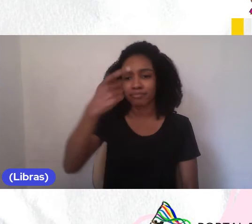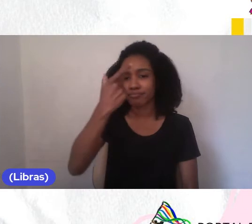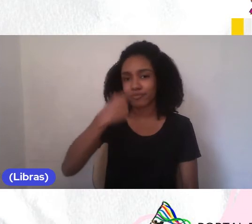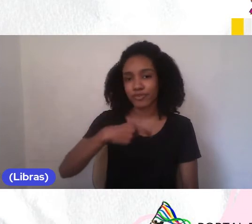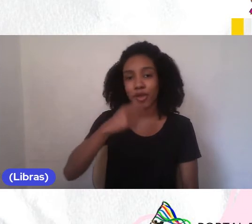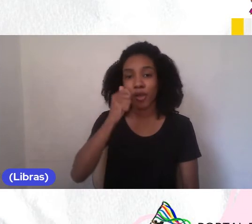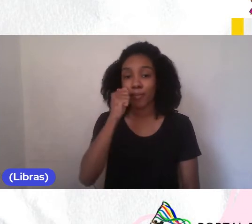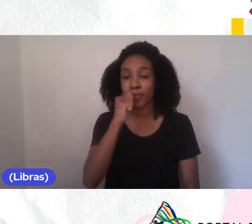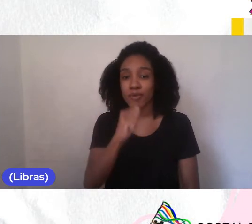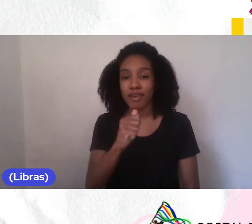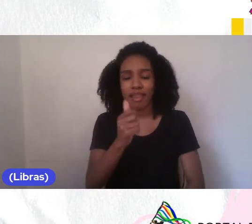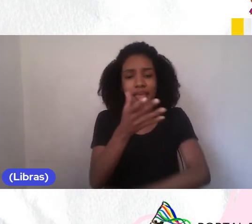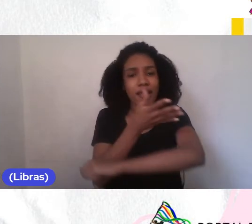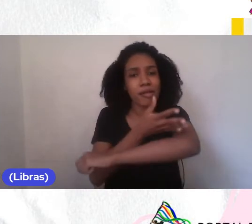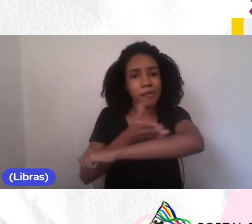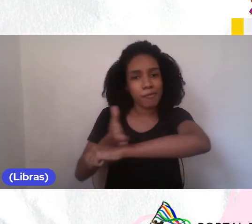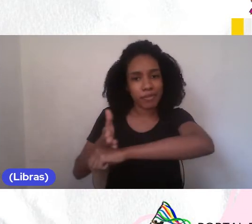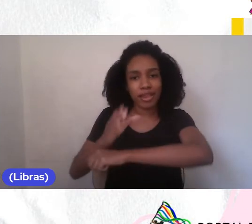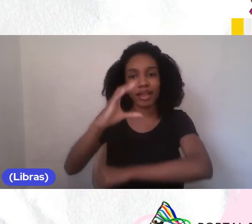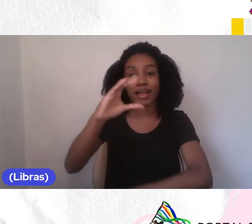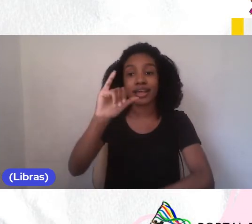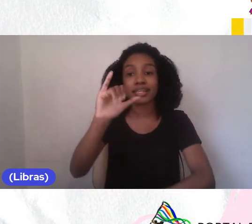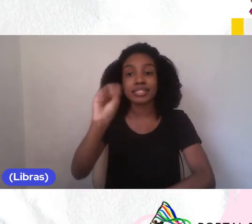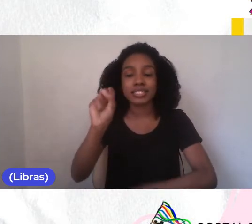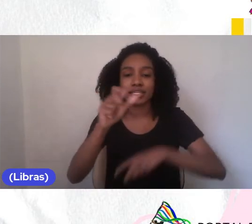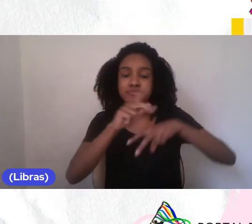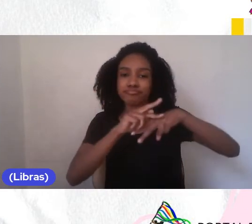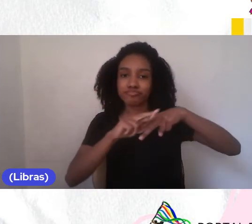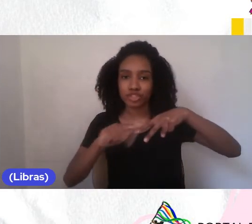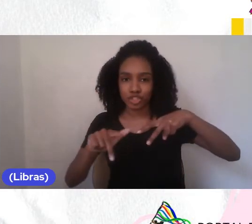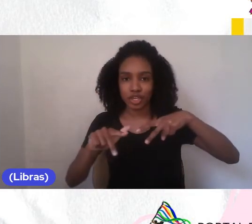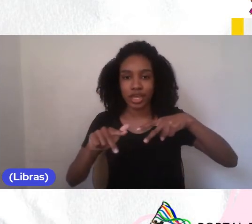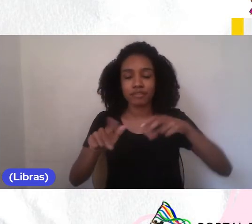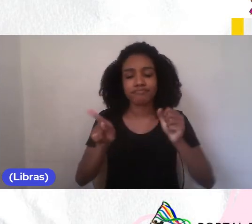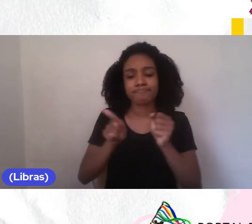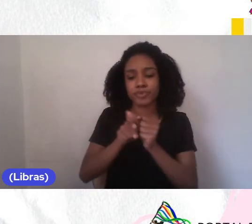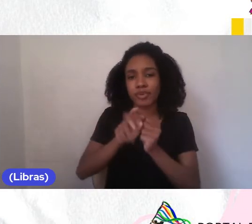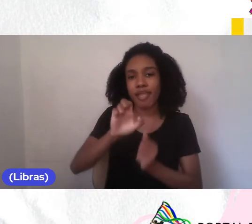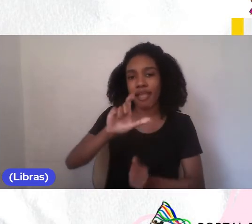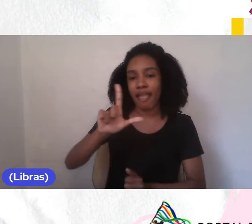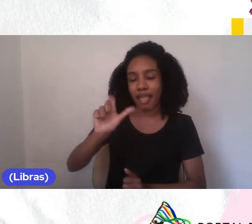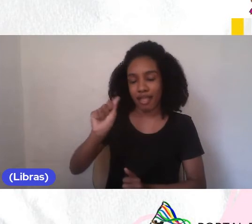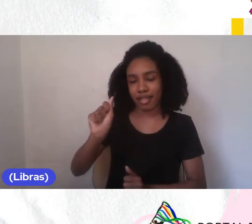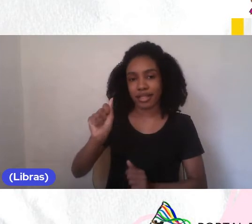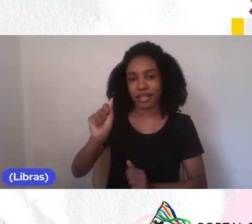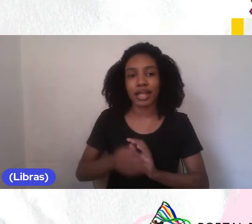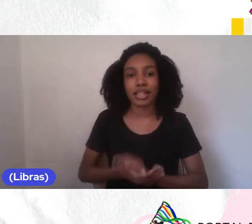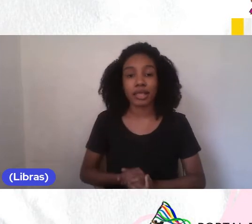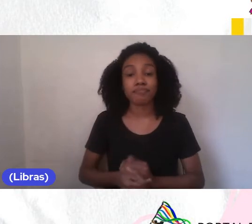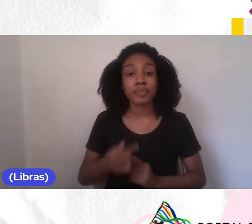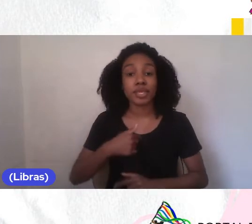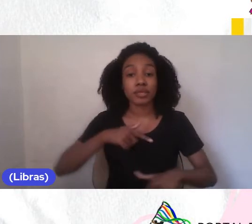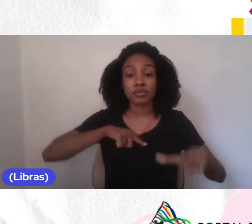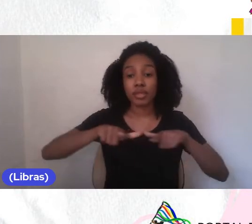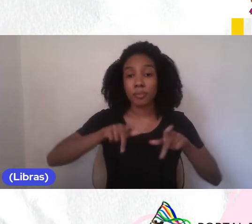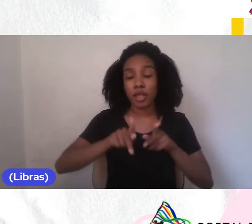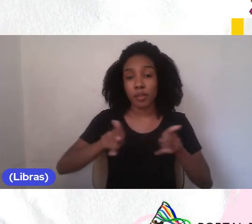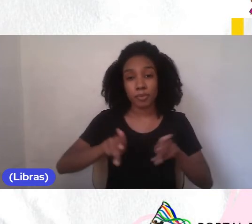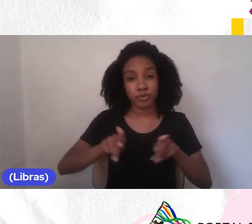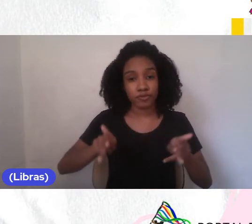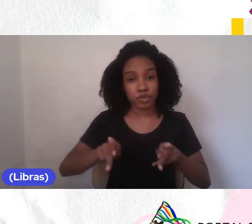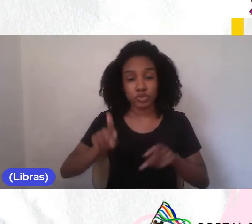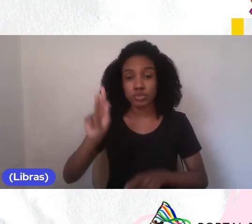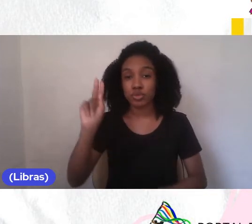uso o pronome ela. Sou professora na área de ensino de história na Universidade Federal do Rio Grande do Sul. Estou usando uma